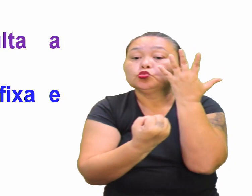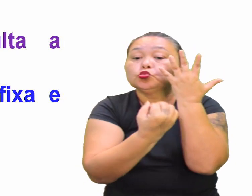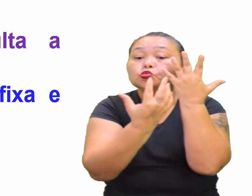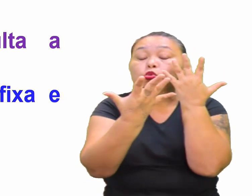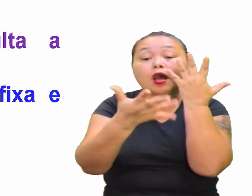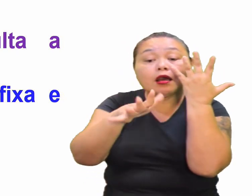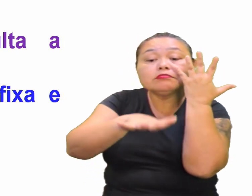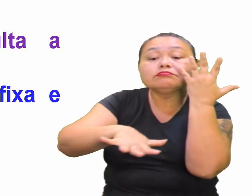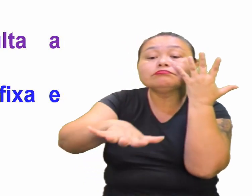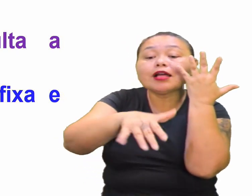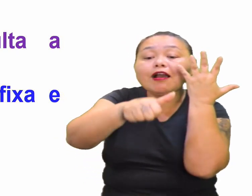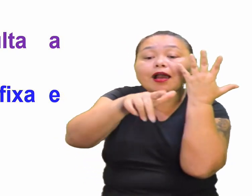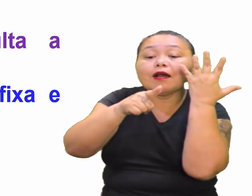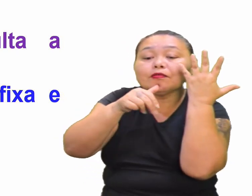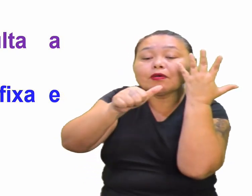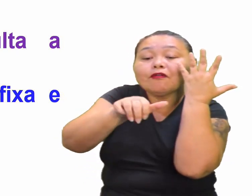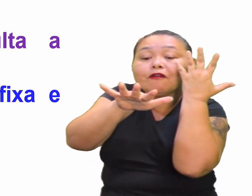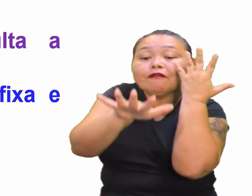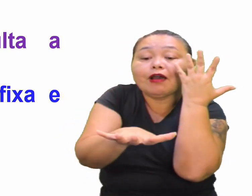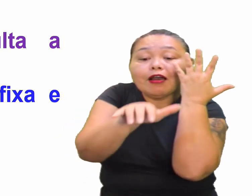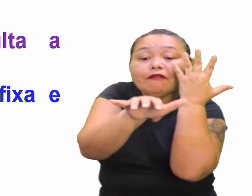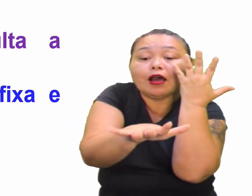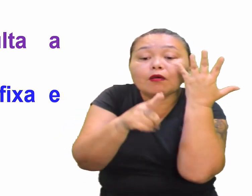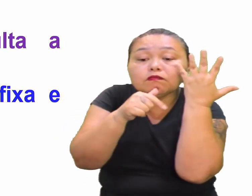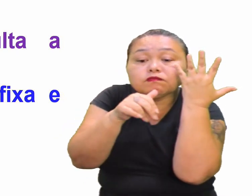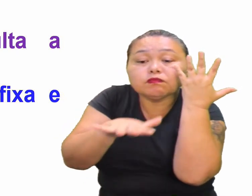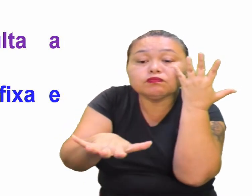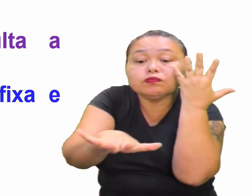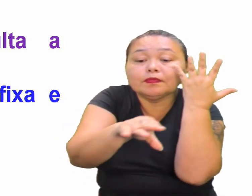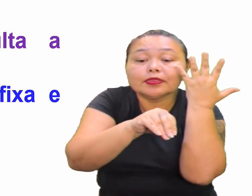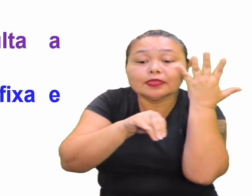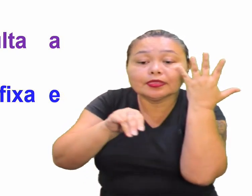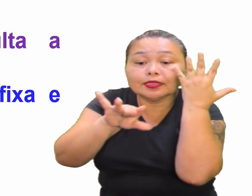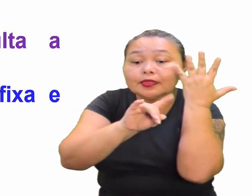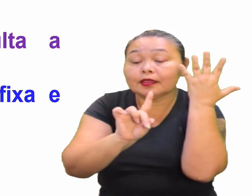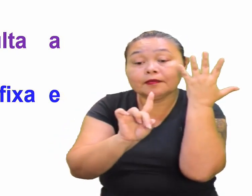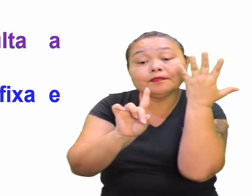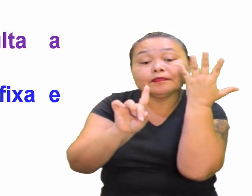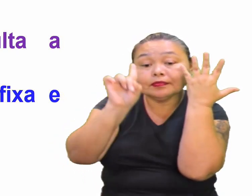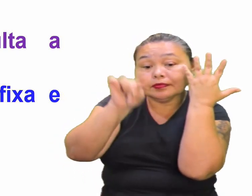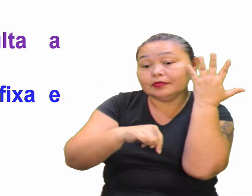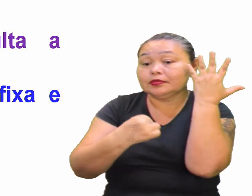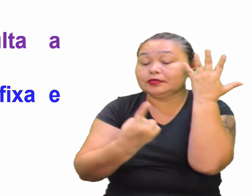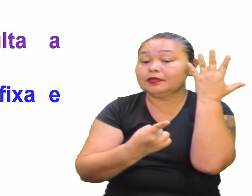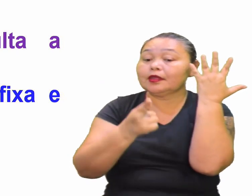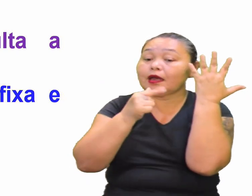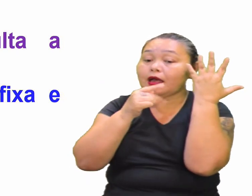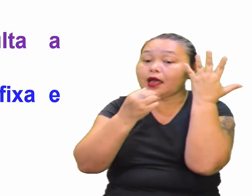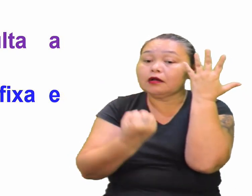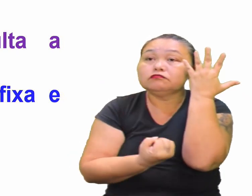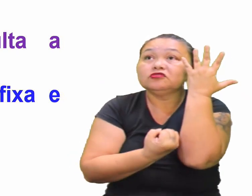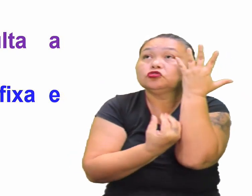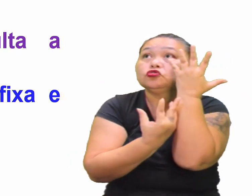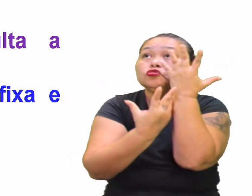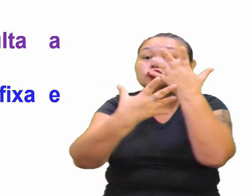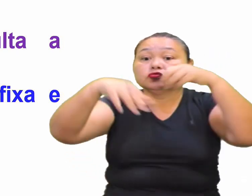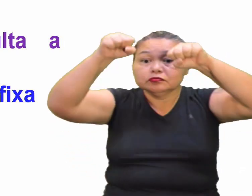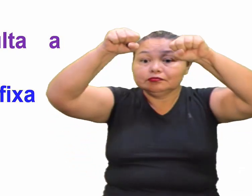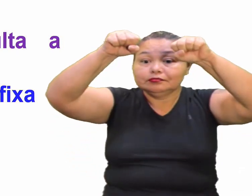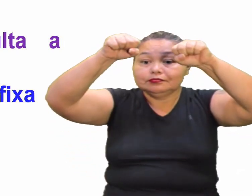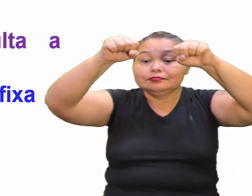não se tem um ambiente que possa o quê? Ter umidade. Por isso, a importância das espécies